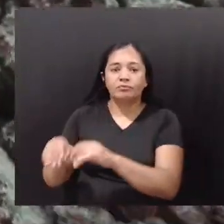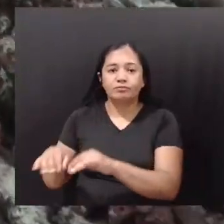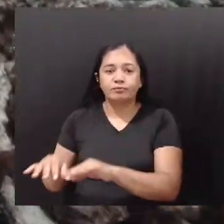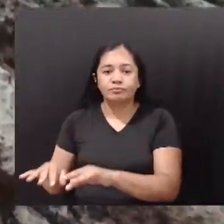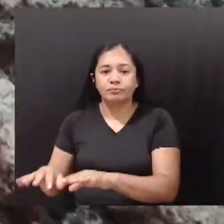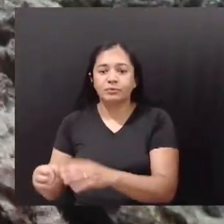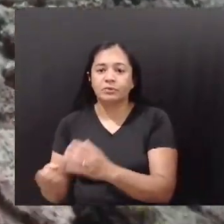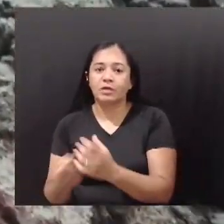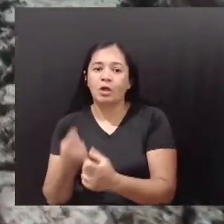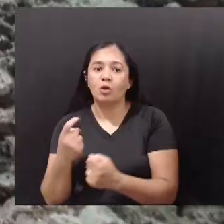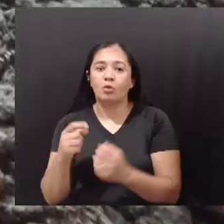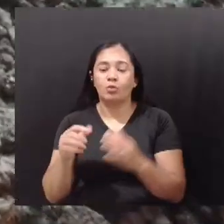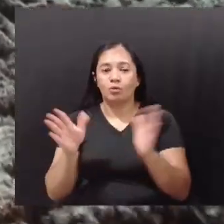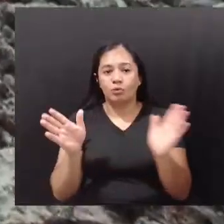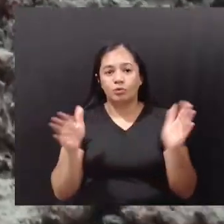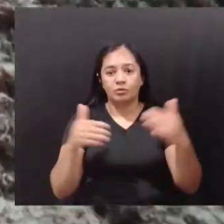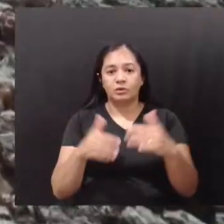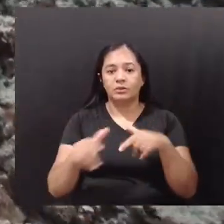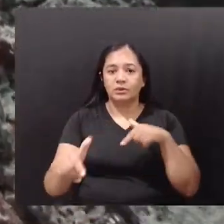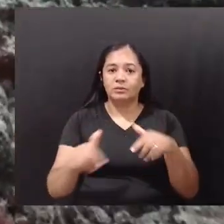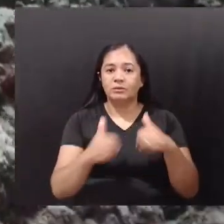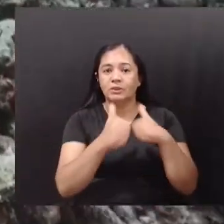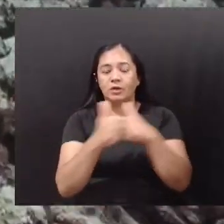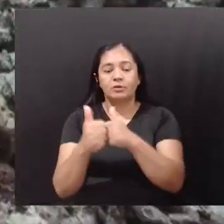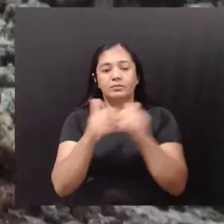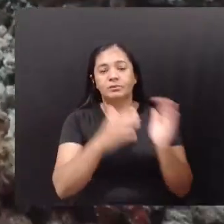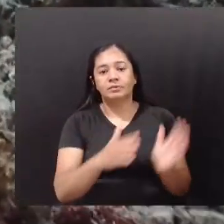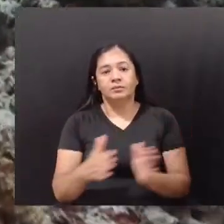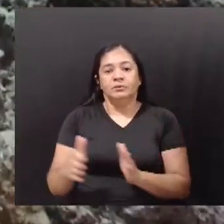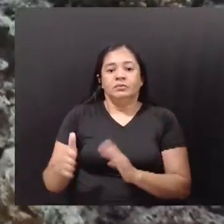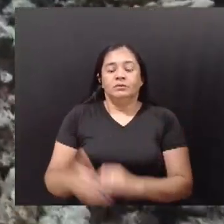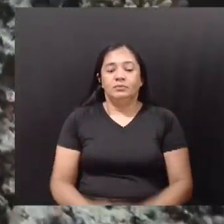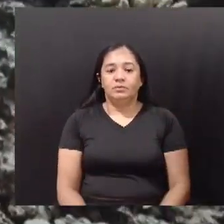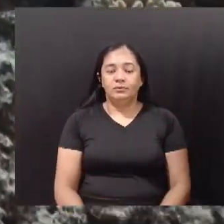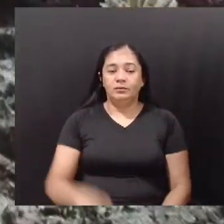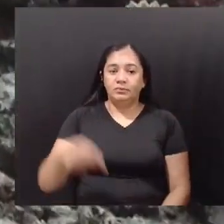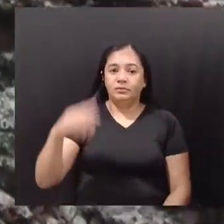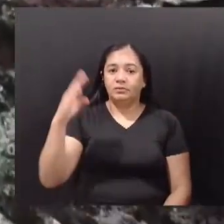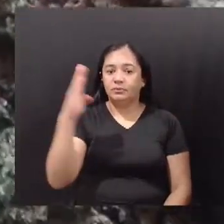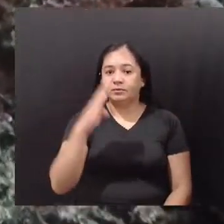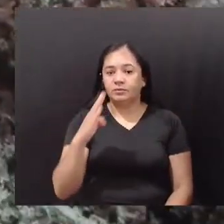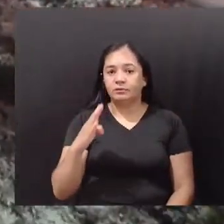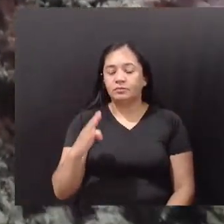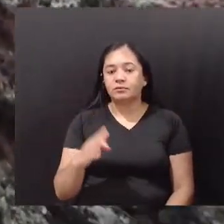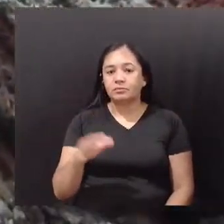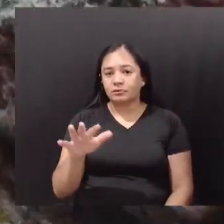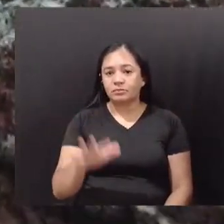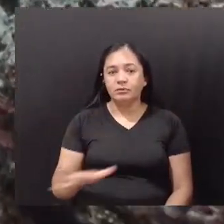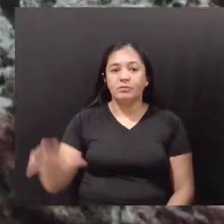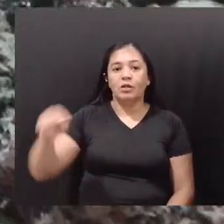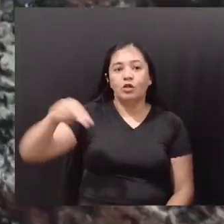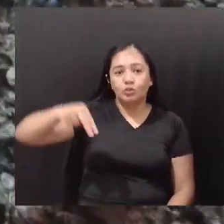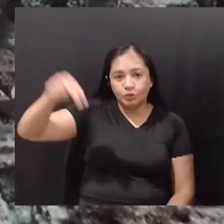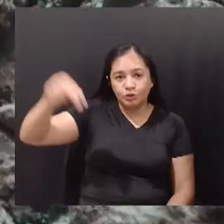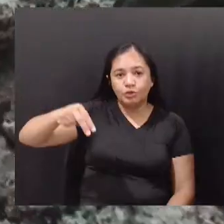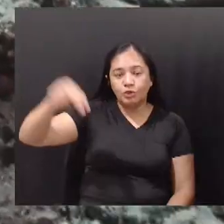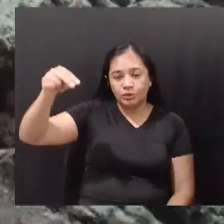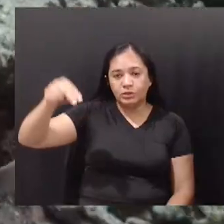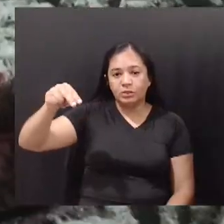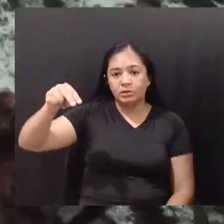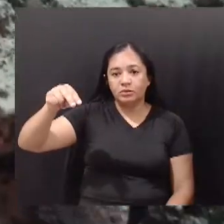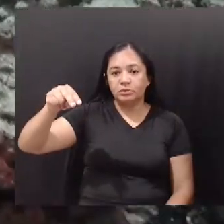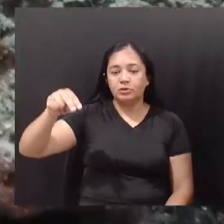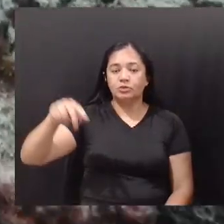estão trabalhando e acompanhando esses processos. Aqui no Brasil, acontece mais na região nordeste mesmo, do nosso